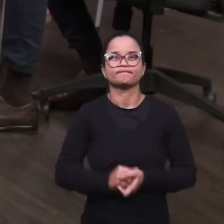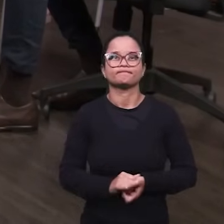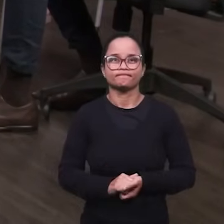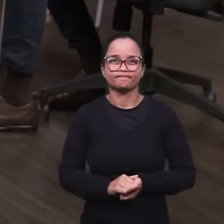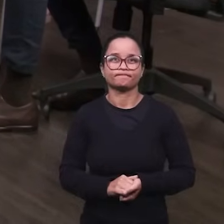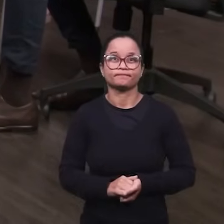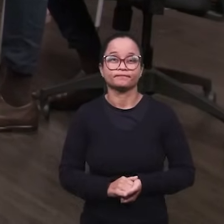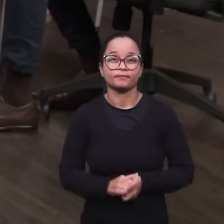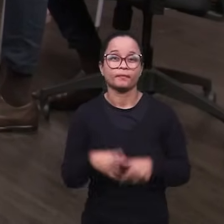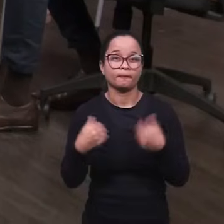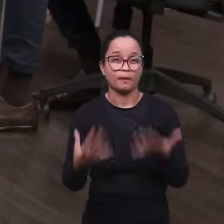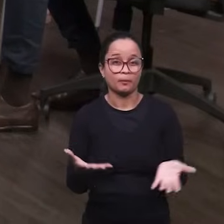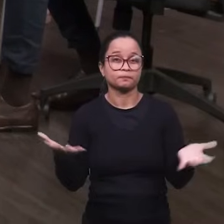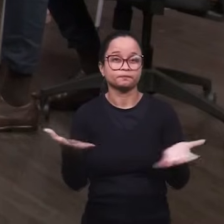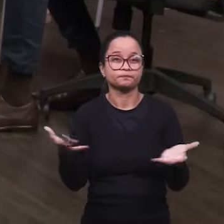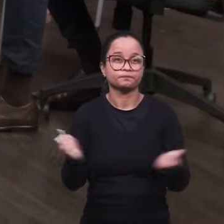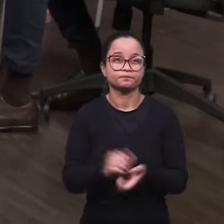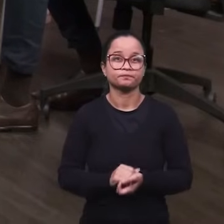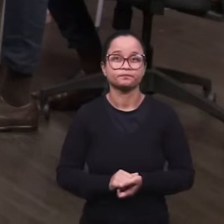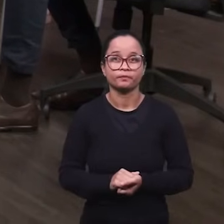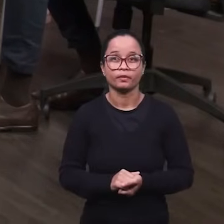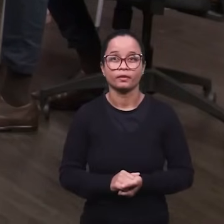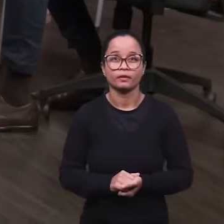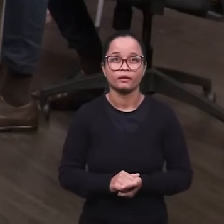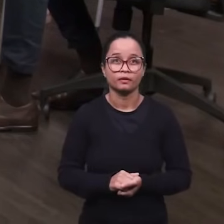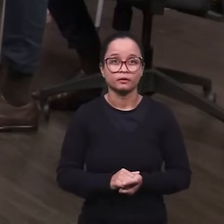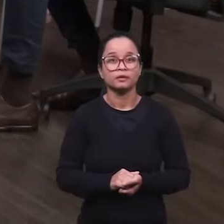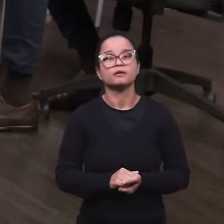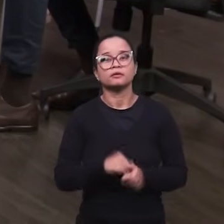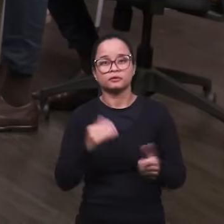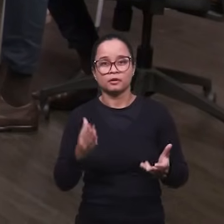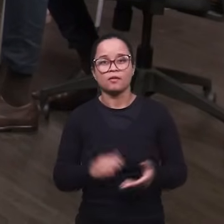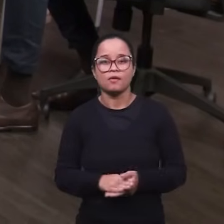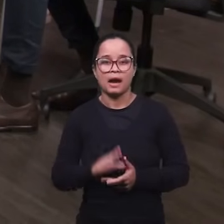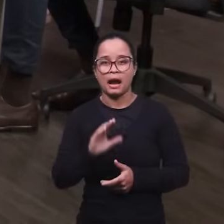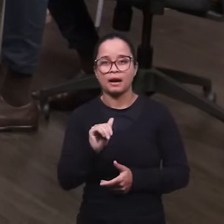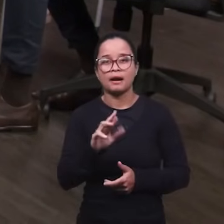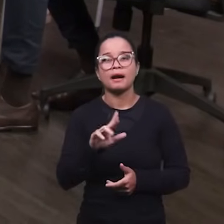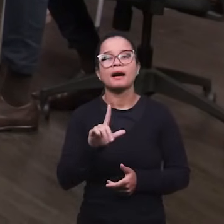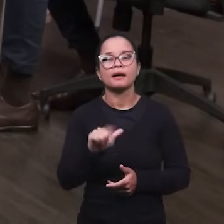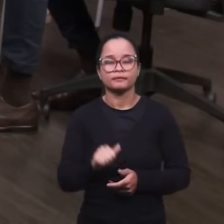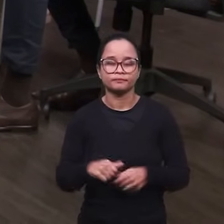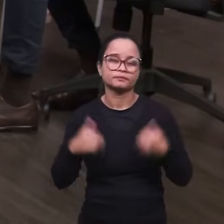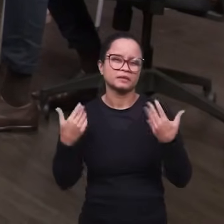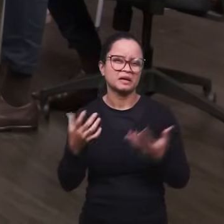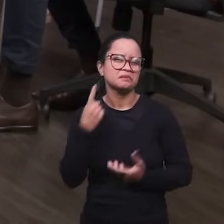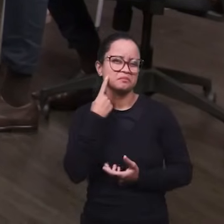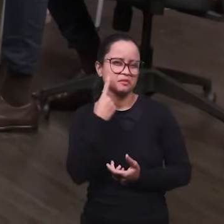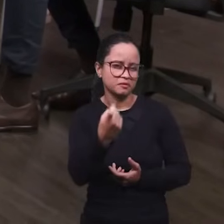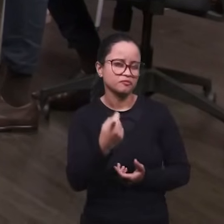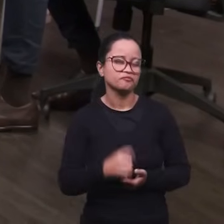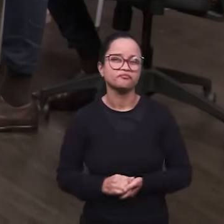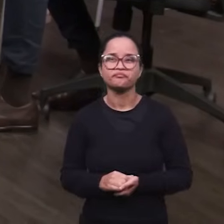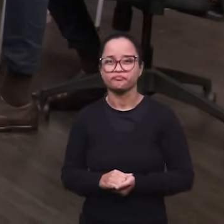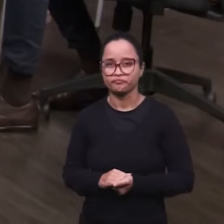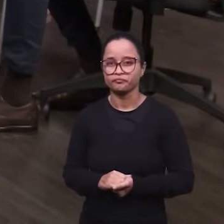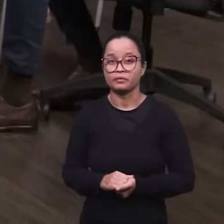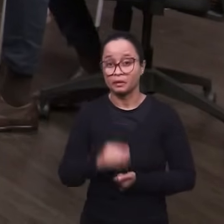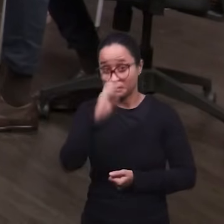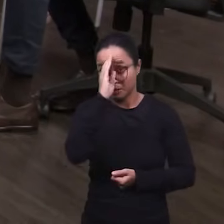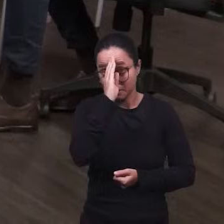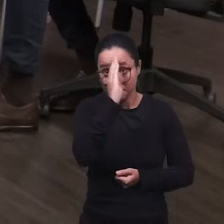E aqui uma coisa, doutora Carla, que é interessante, é que